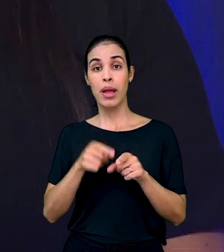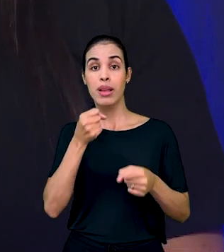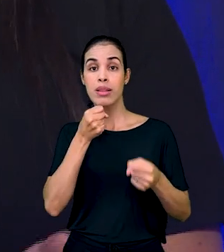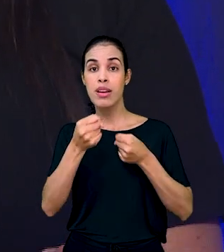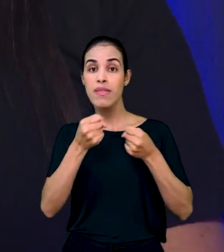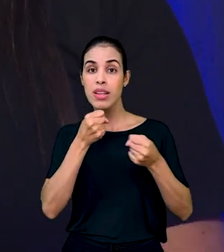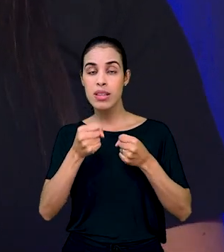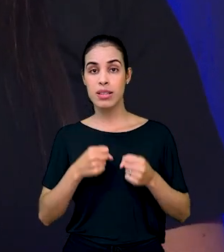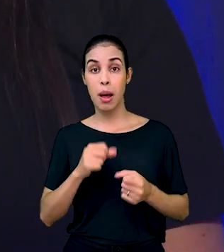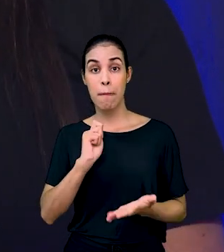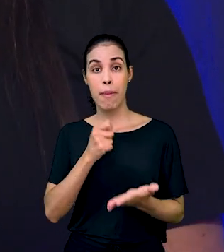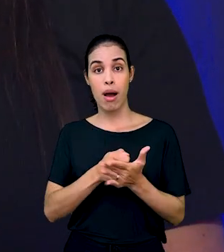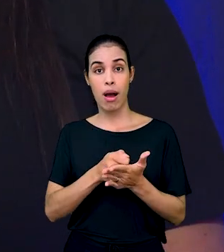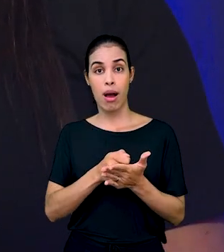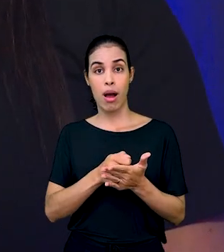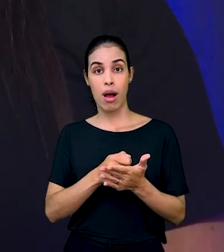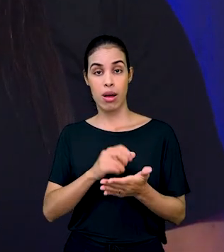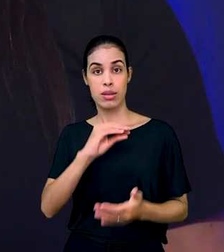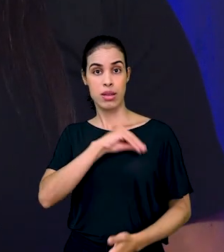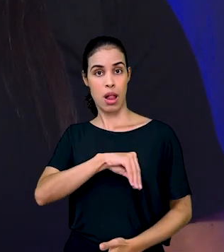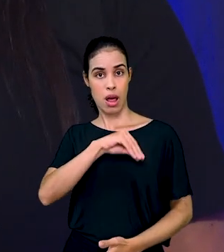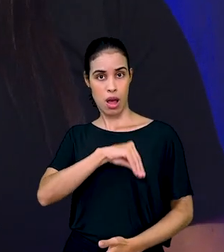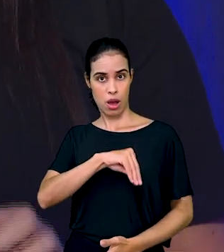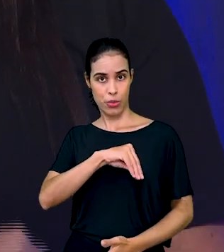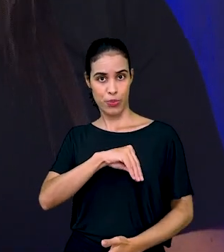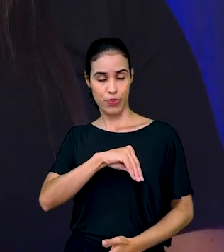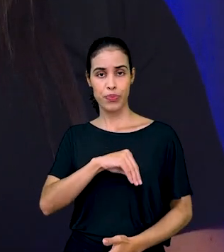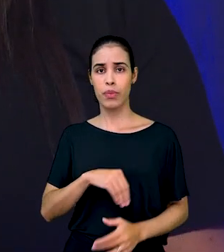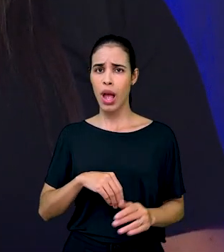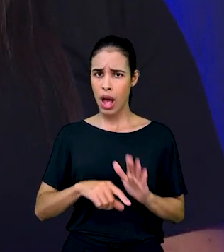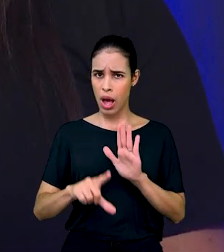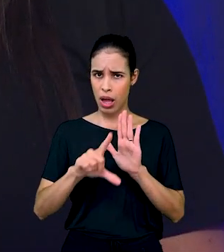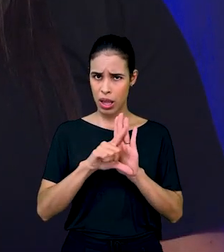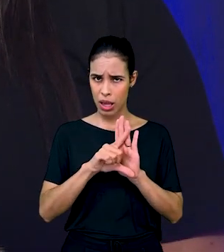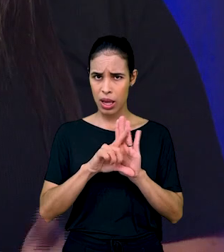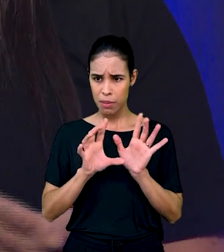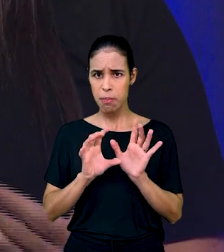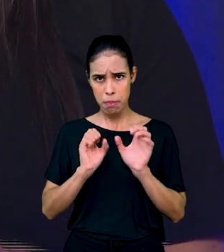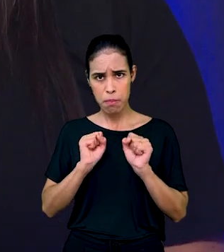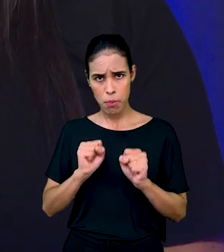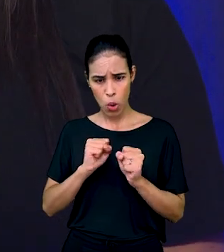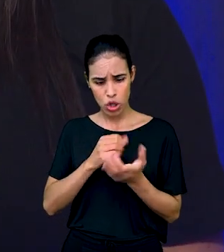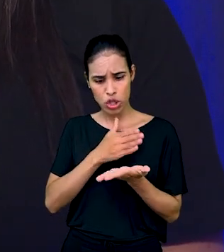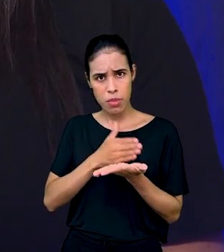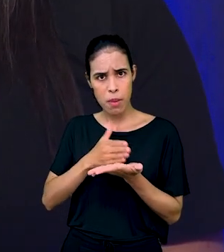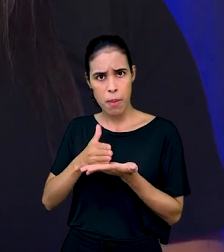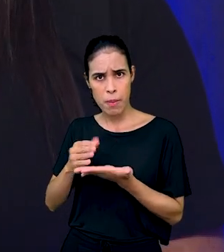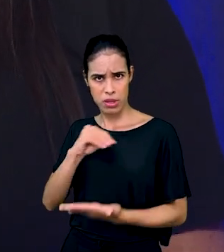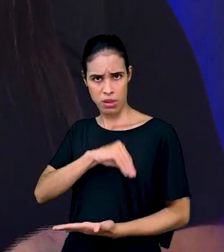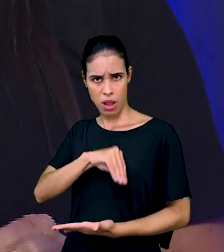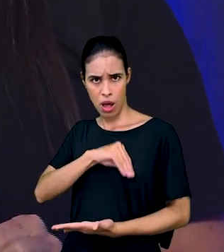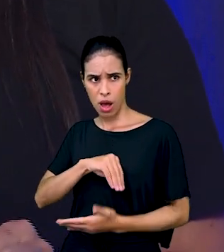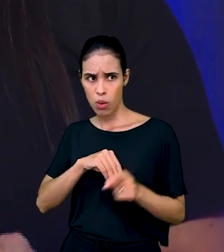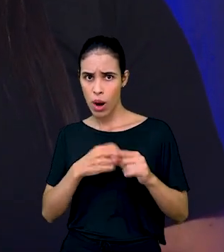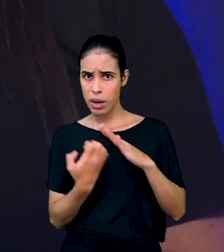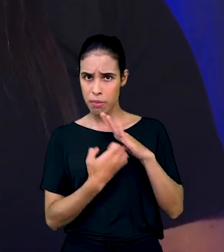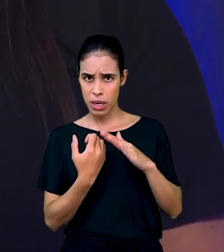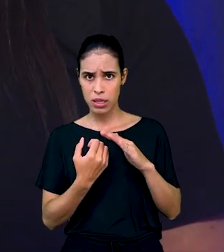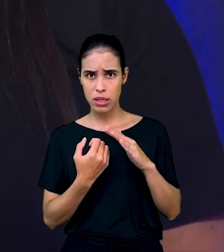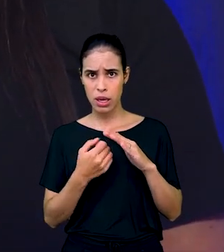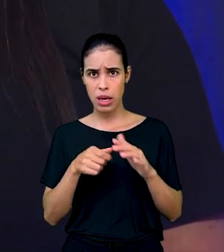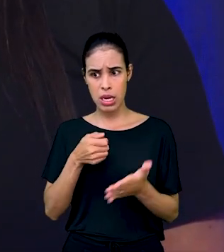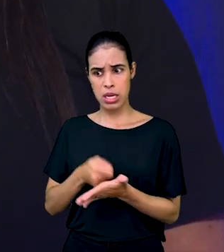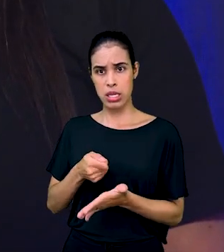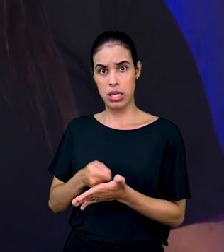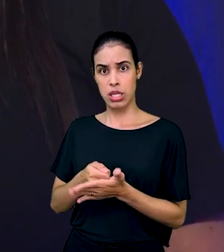haverá entrevista. O tema é pagamento de salário. Vamos saber se a legislação permite o parcelamento do valor, se a empresa pode